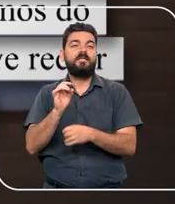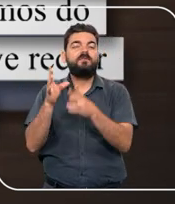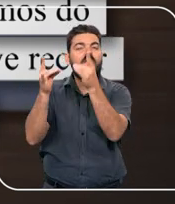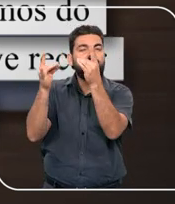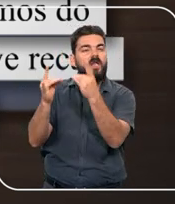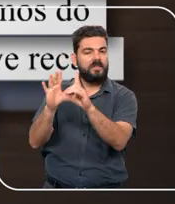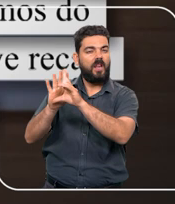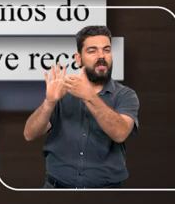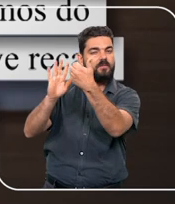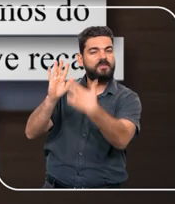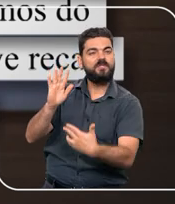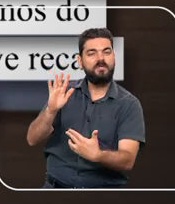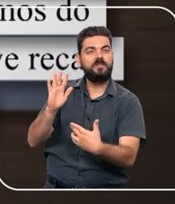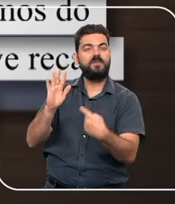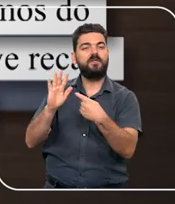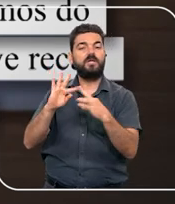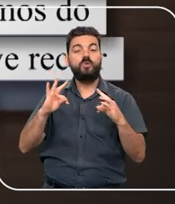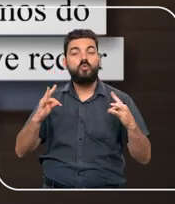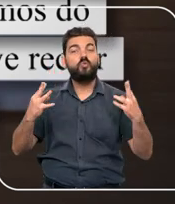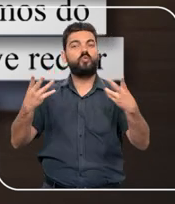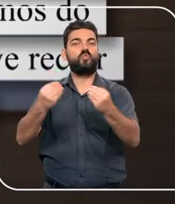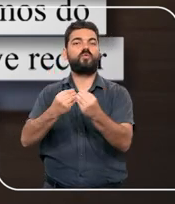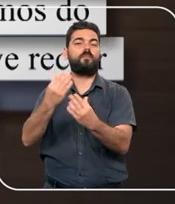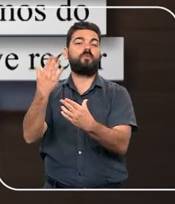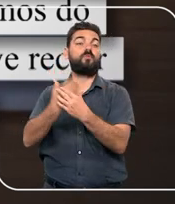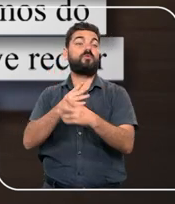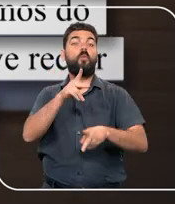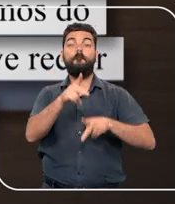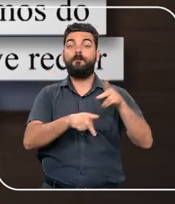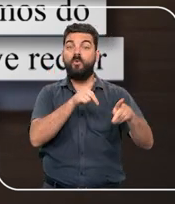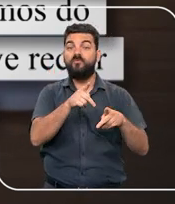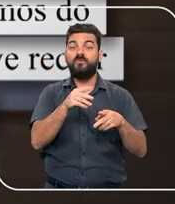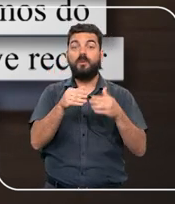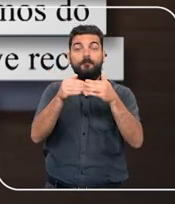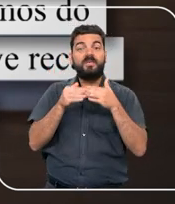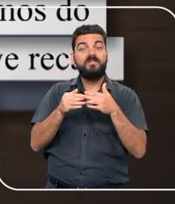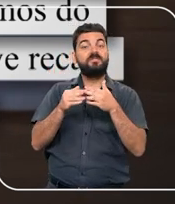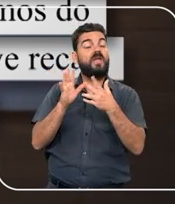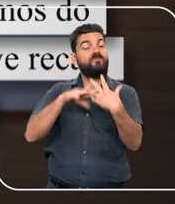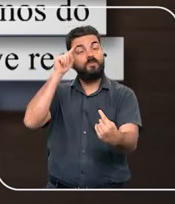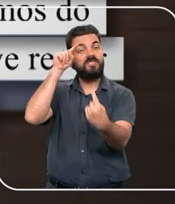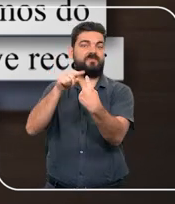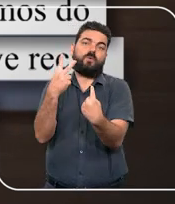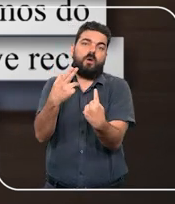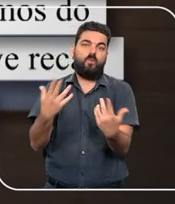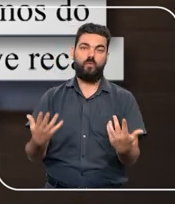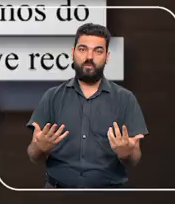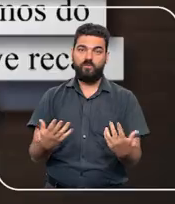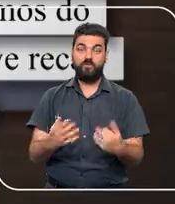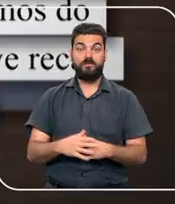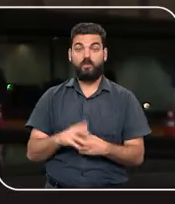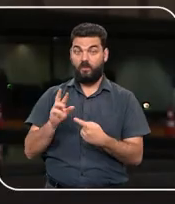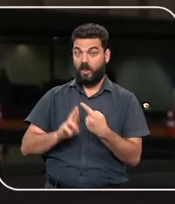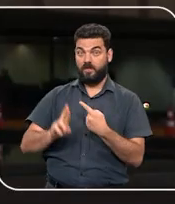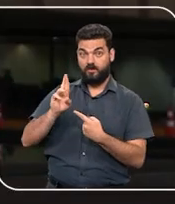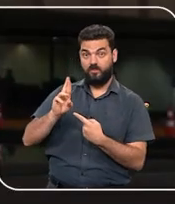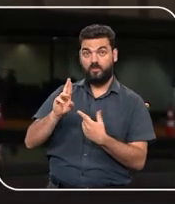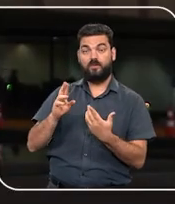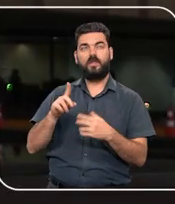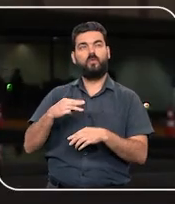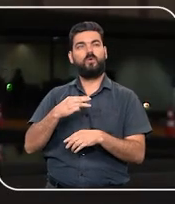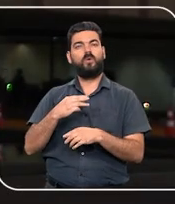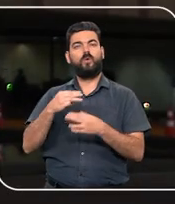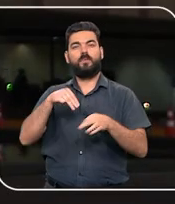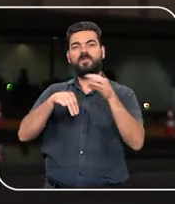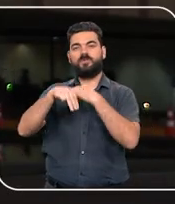parte dispositiva deve recair sobre todas as ações populares que possuem o mesmo objeto o relator do